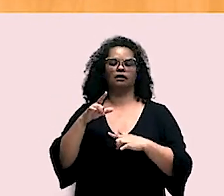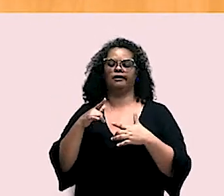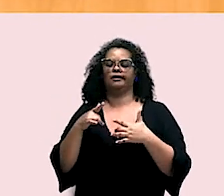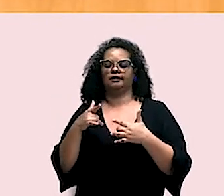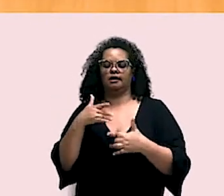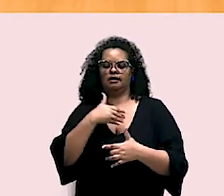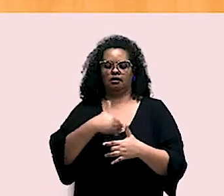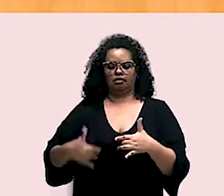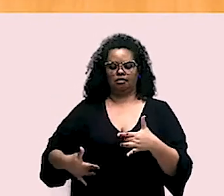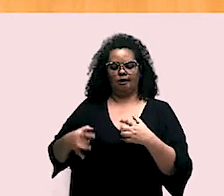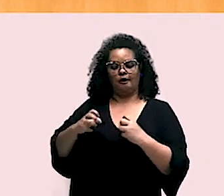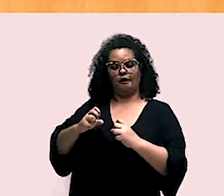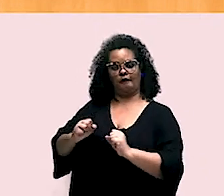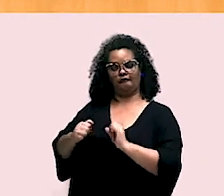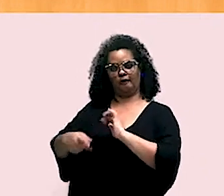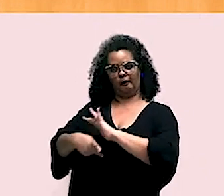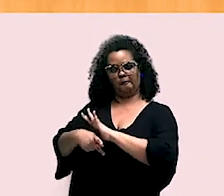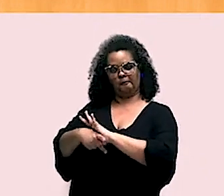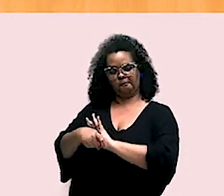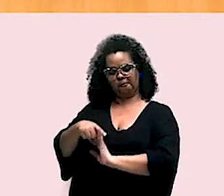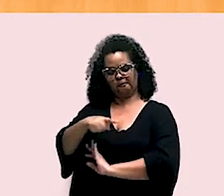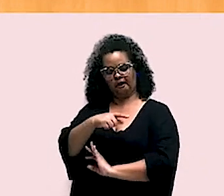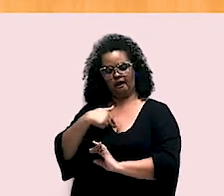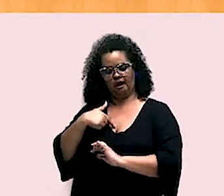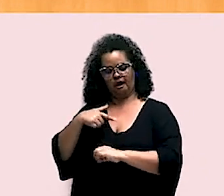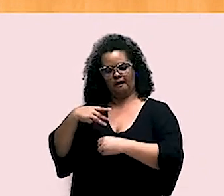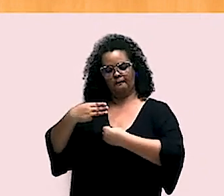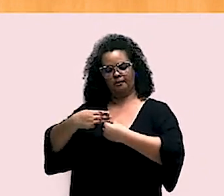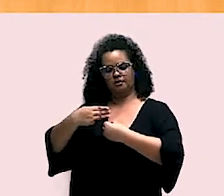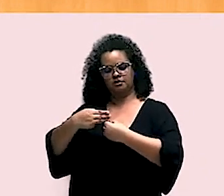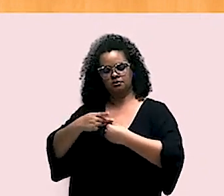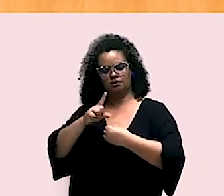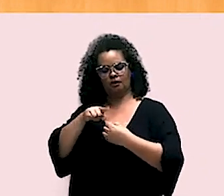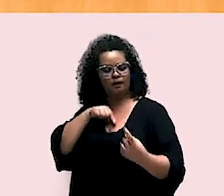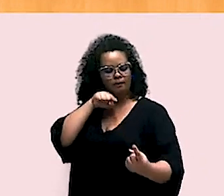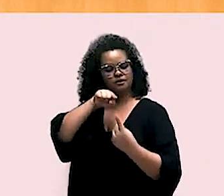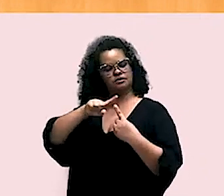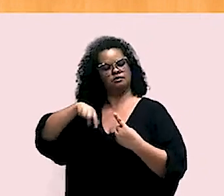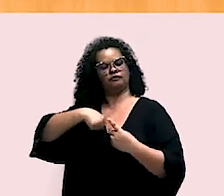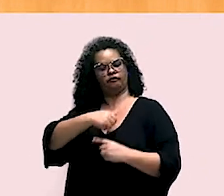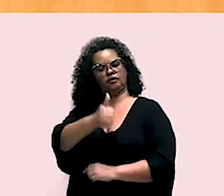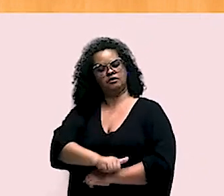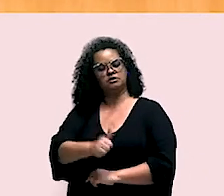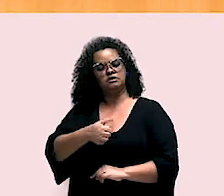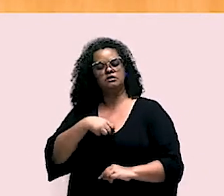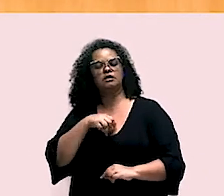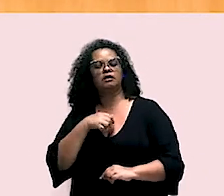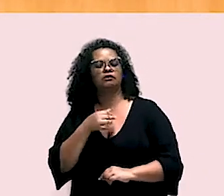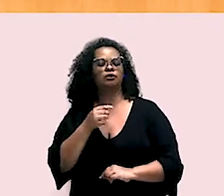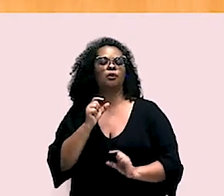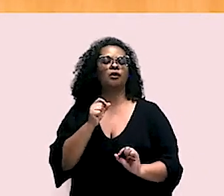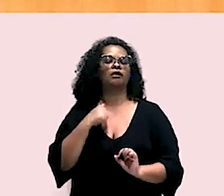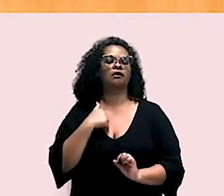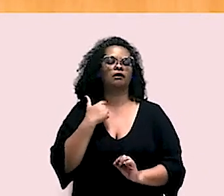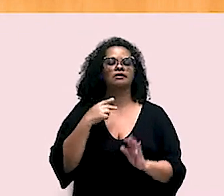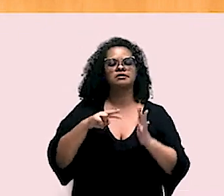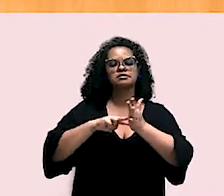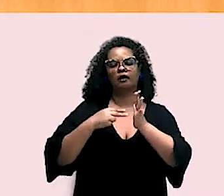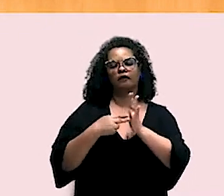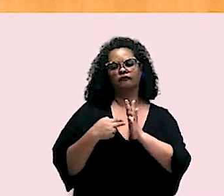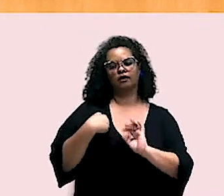governança municipal, então, que foi o objetivo da nossa análise, né? Nós procuramos avaliar se o município ele já